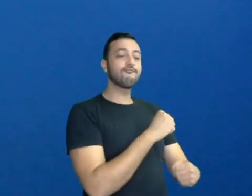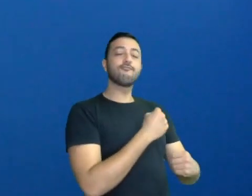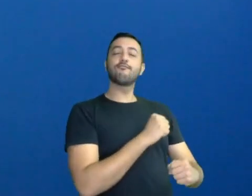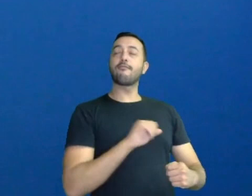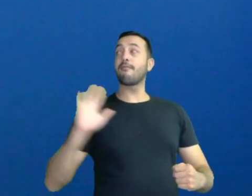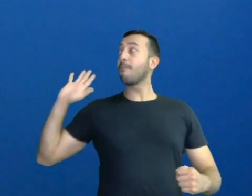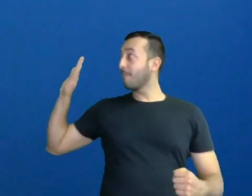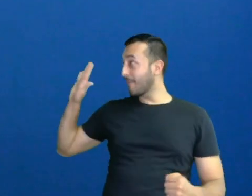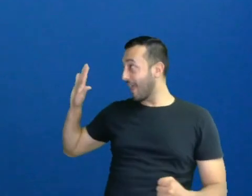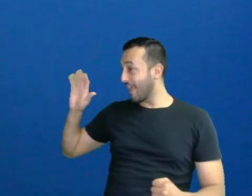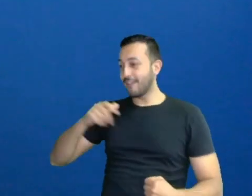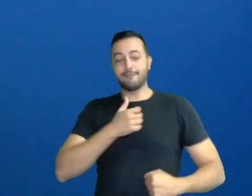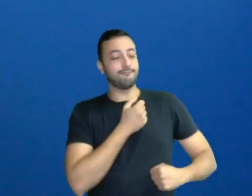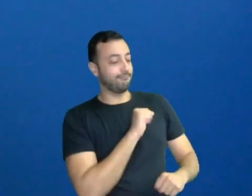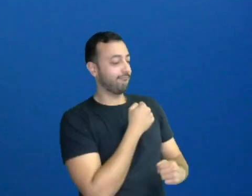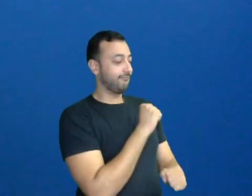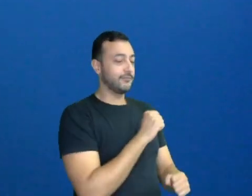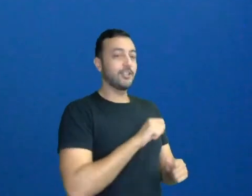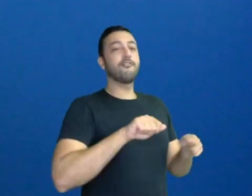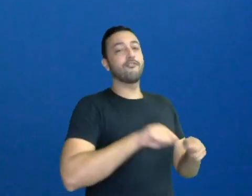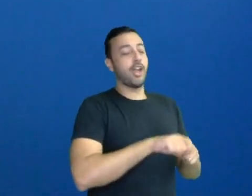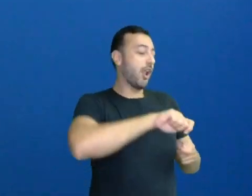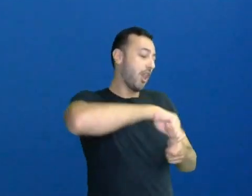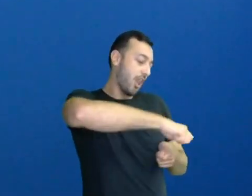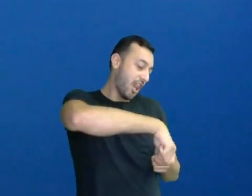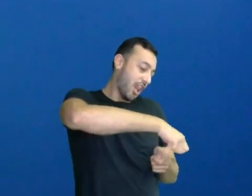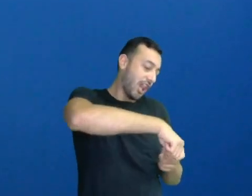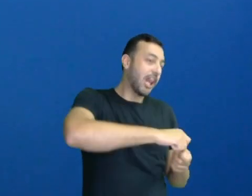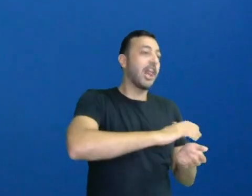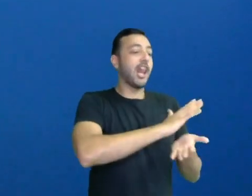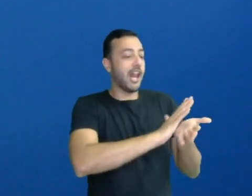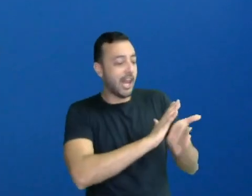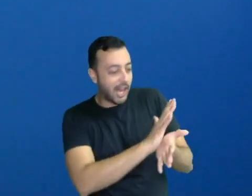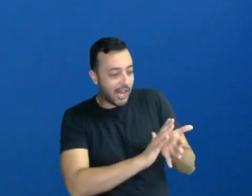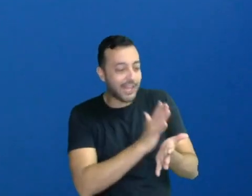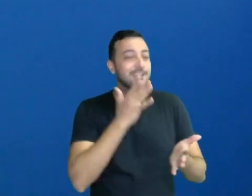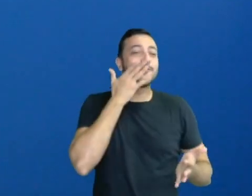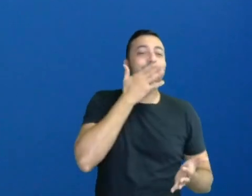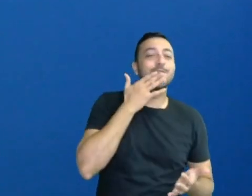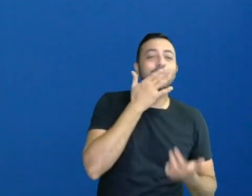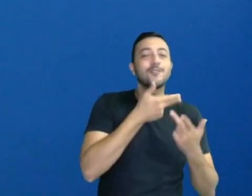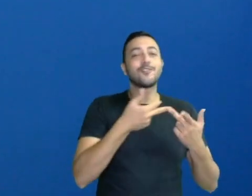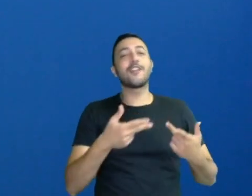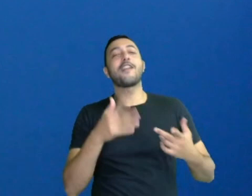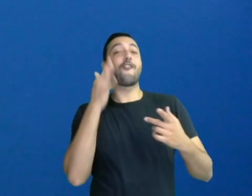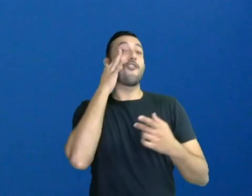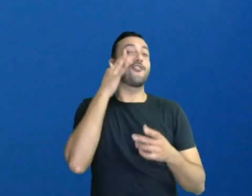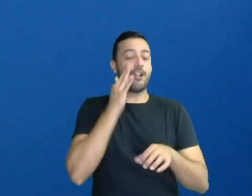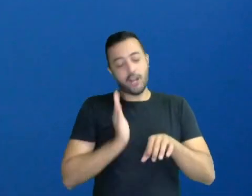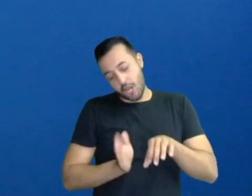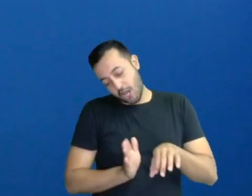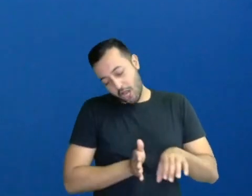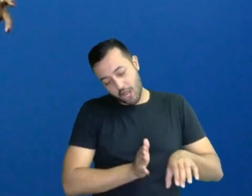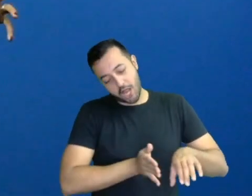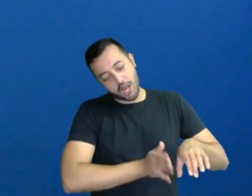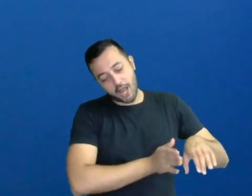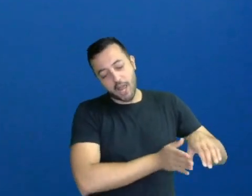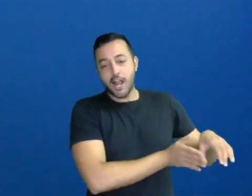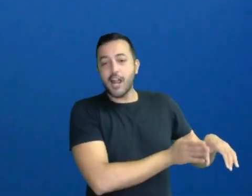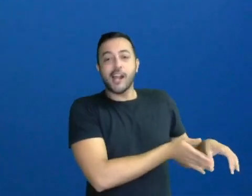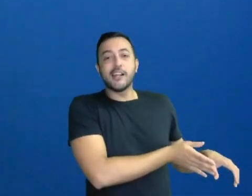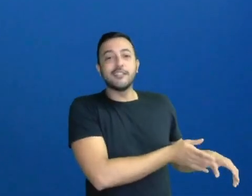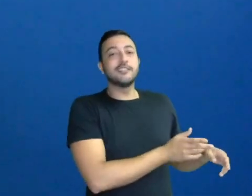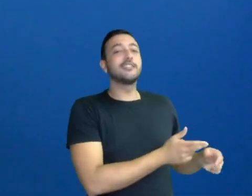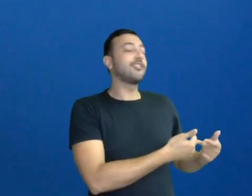ela vai preparar alguns doces cortar algo as frutas